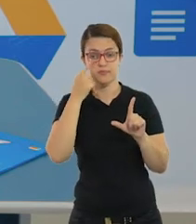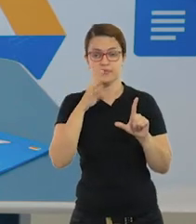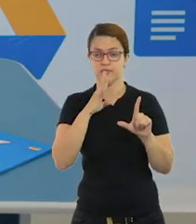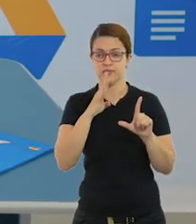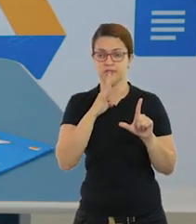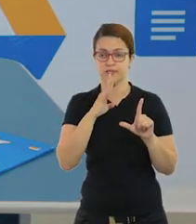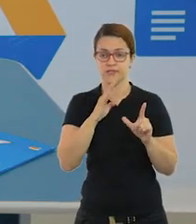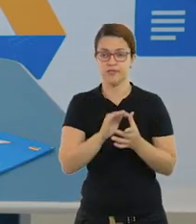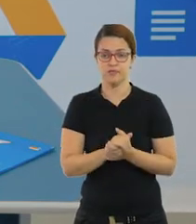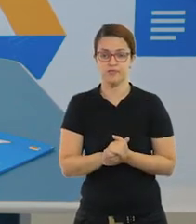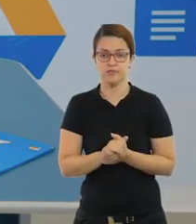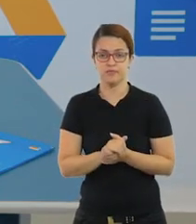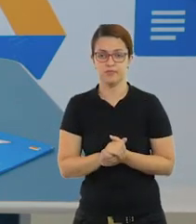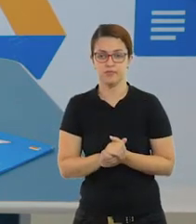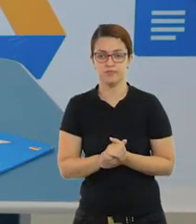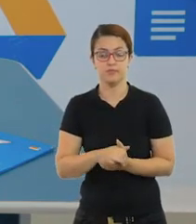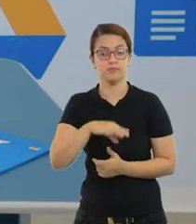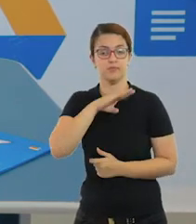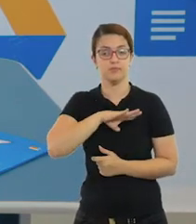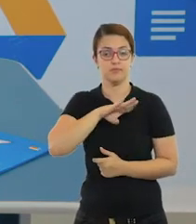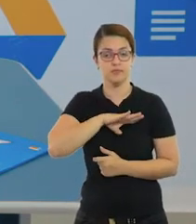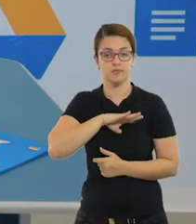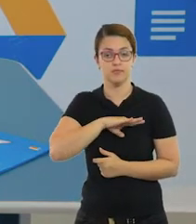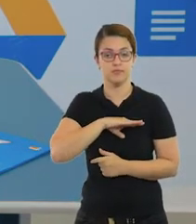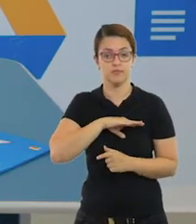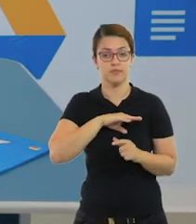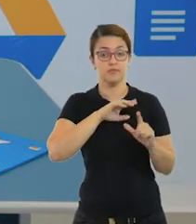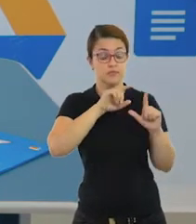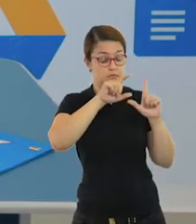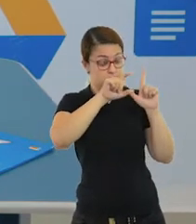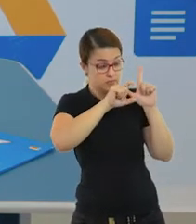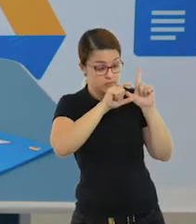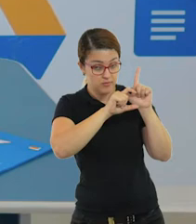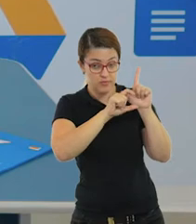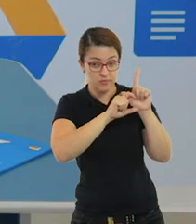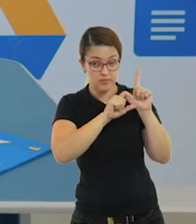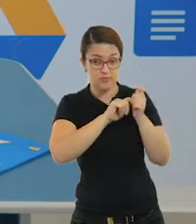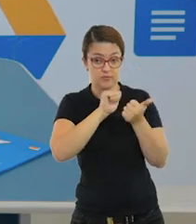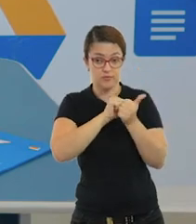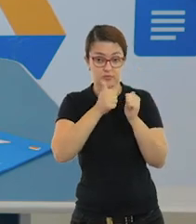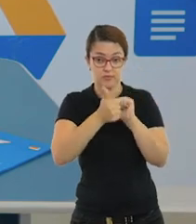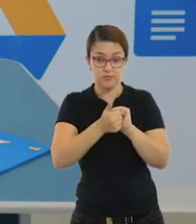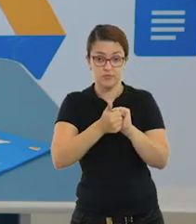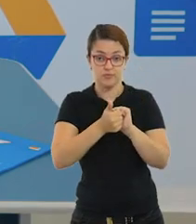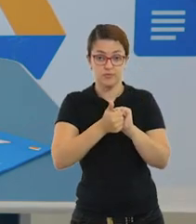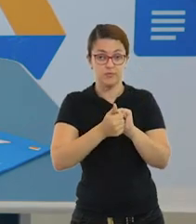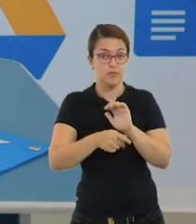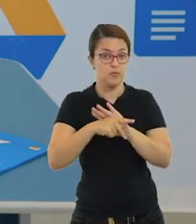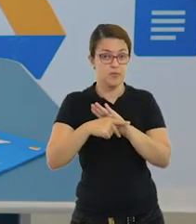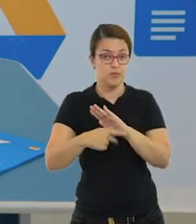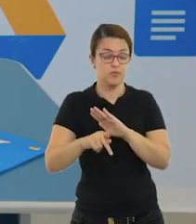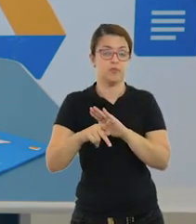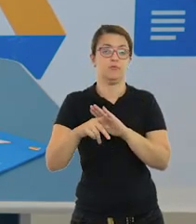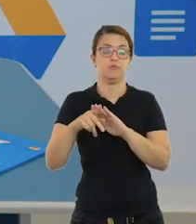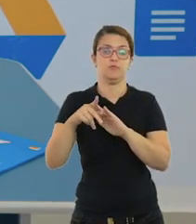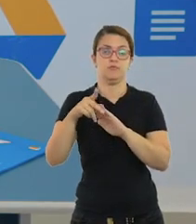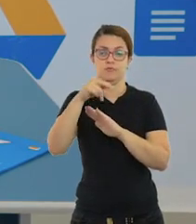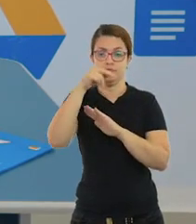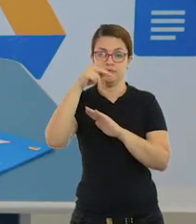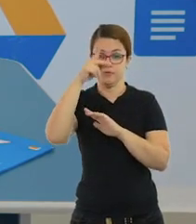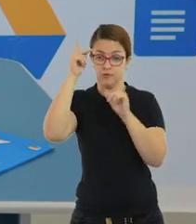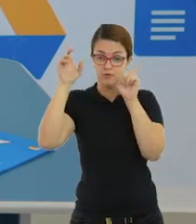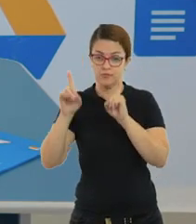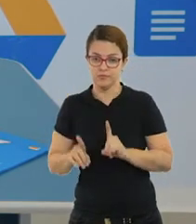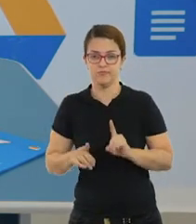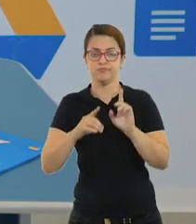vocês já conhecem, que tem língua portuguesa, e aí logo embaixo tem as adaptações para os estudantes com deficiência.